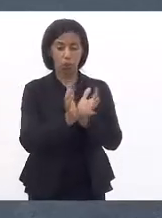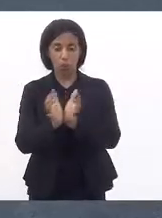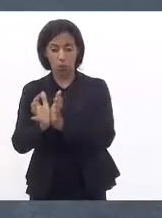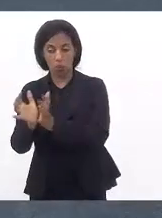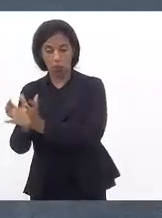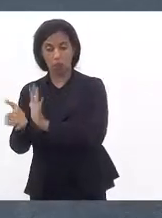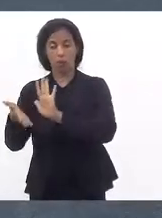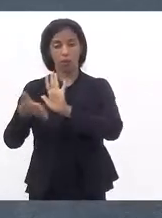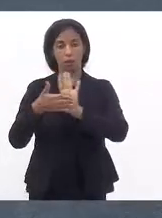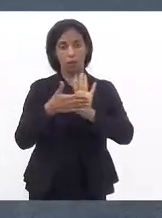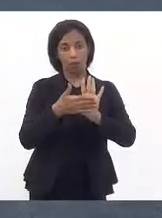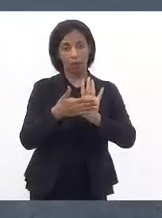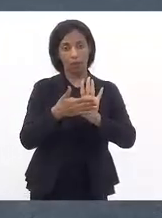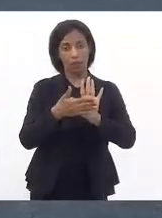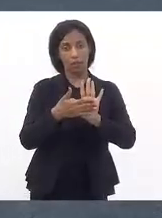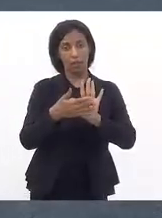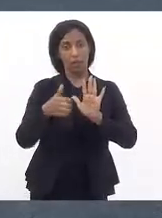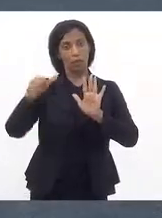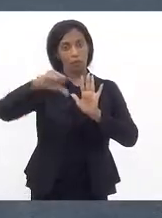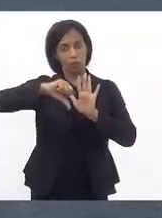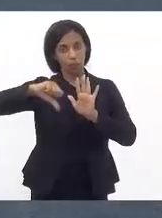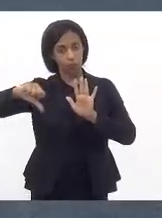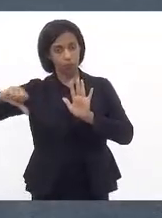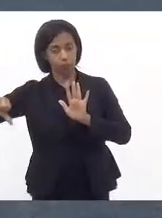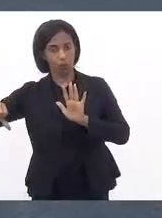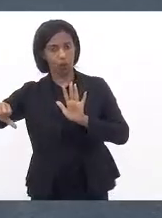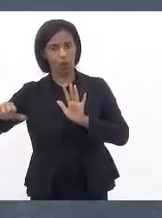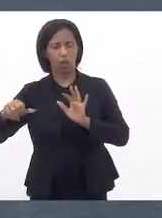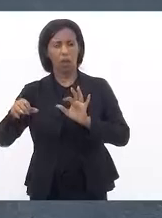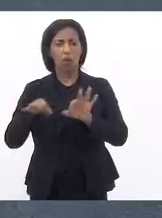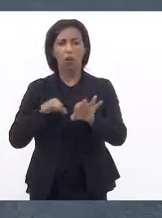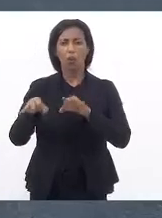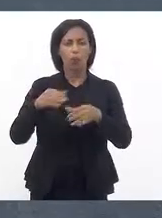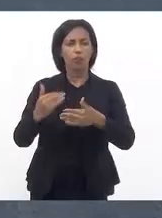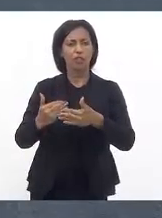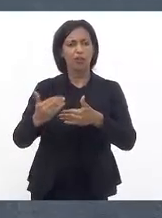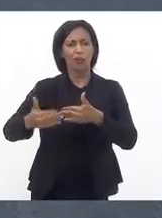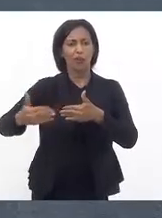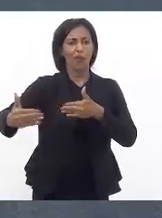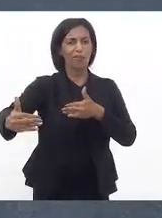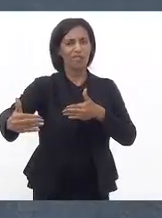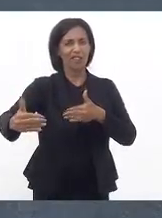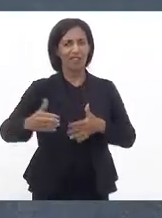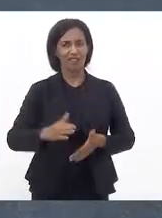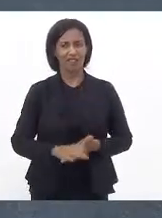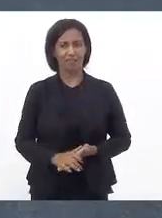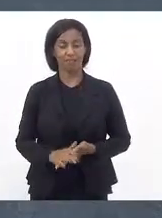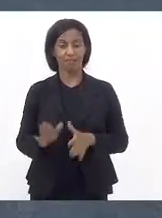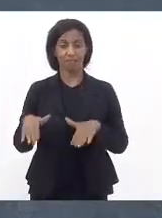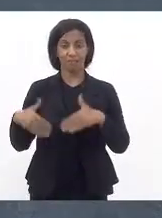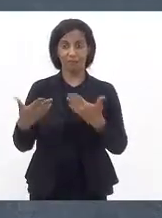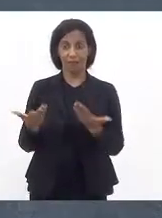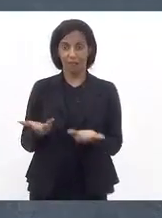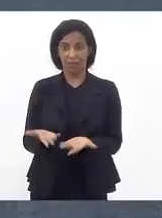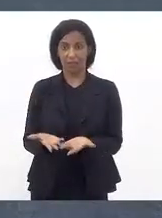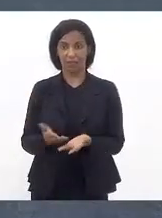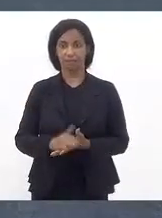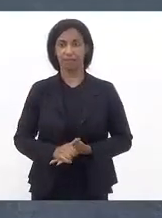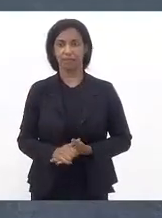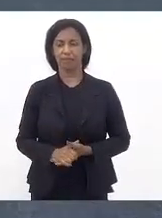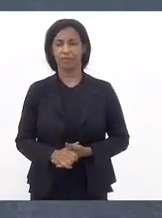dão parecer negativo o projeto não prossegue E aí aí